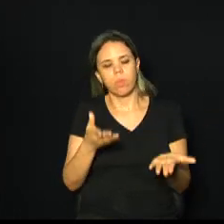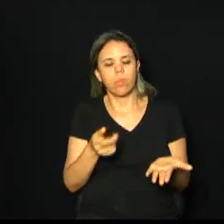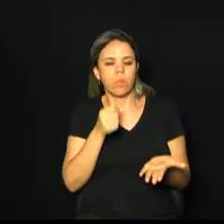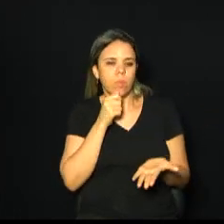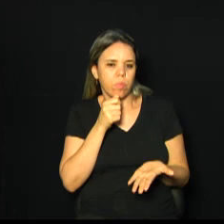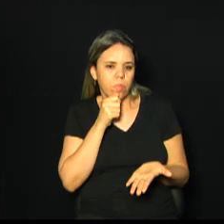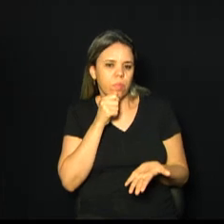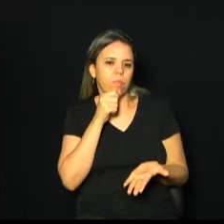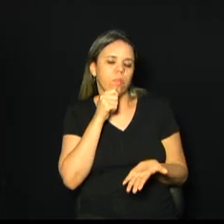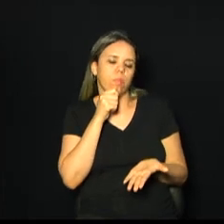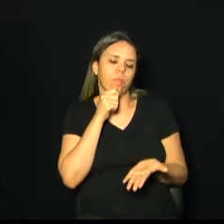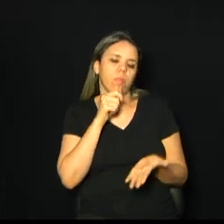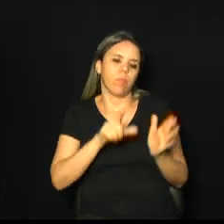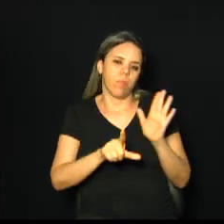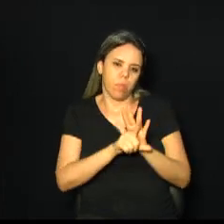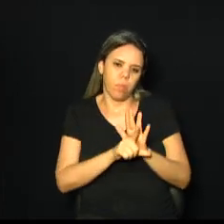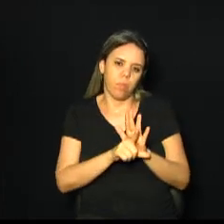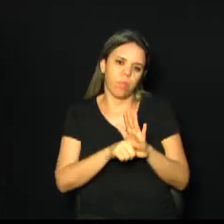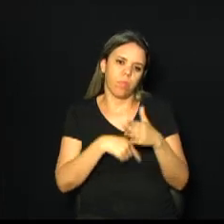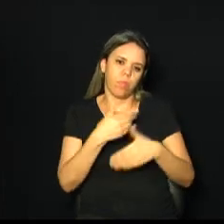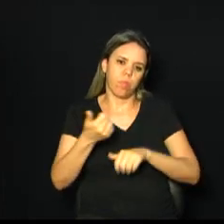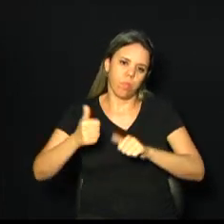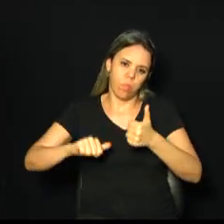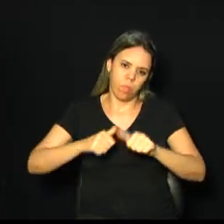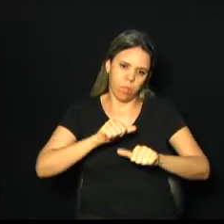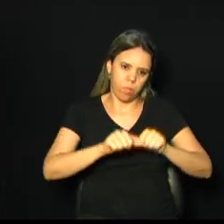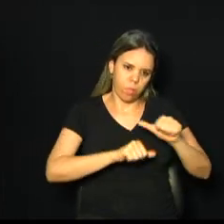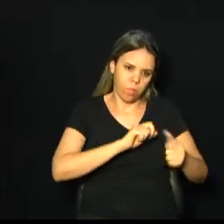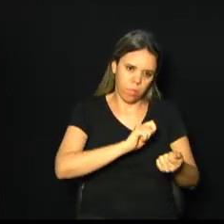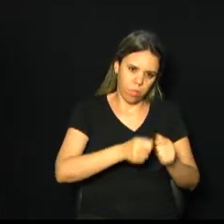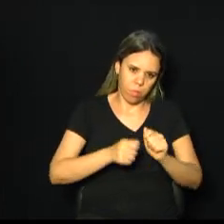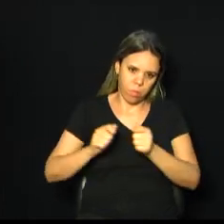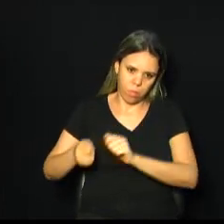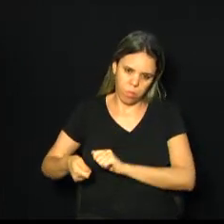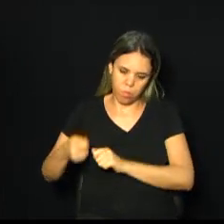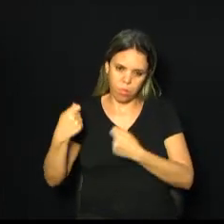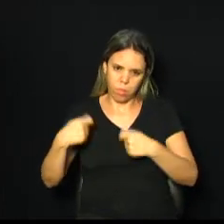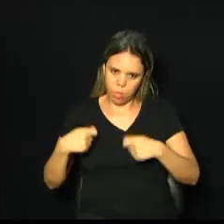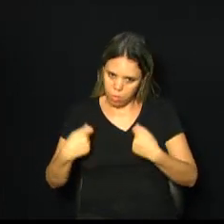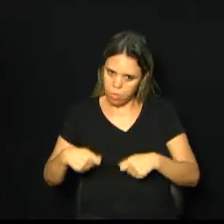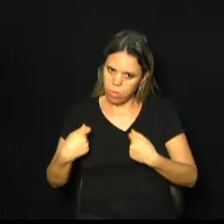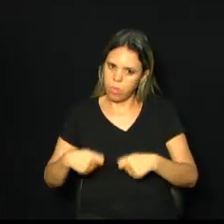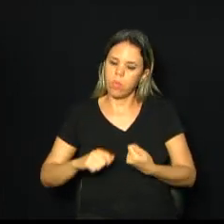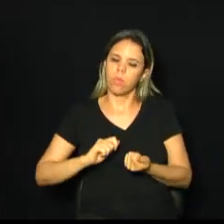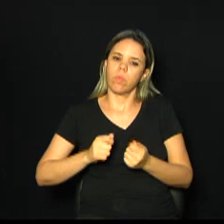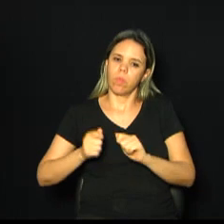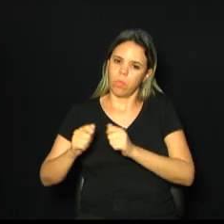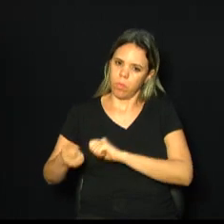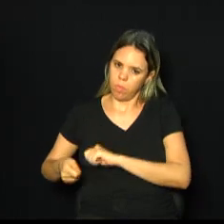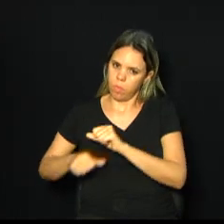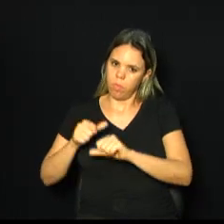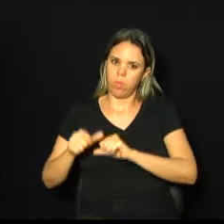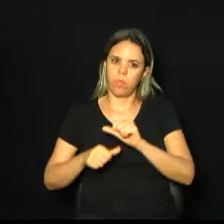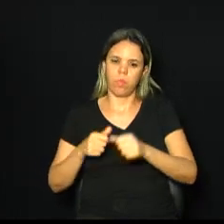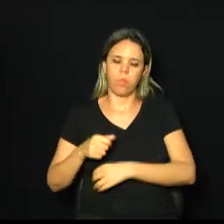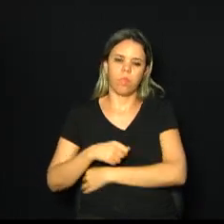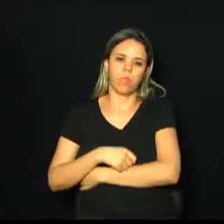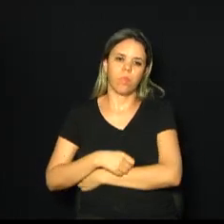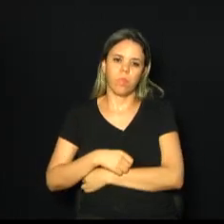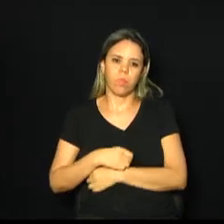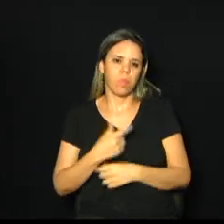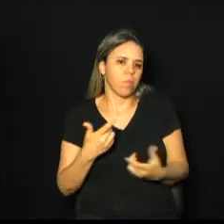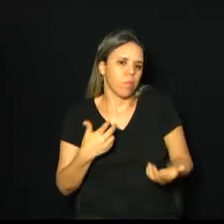Eu acredito que essa lei ainda vai passar por muitas mudanças, ela precisa passar por mudanças, porque não